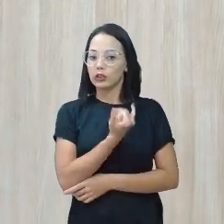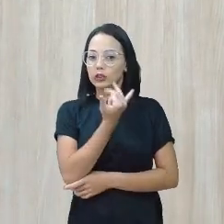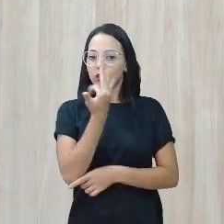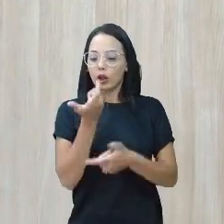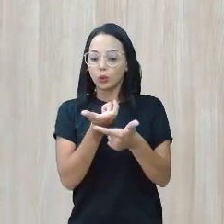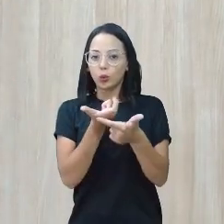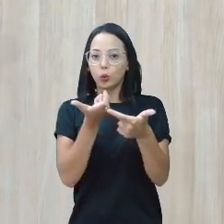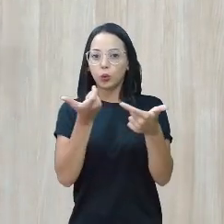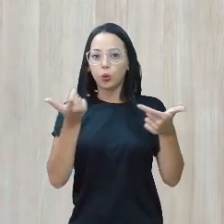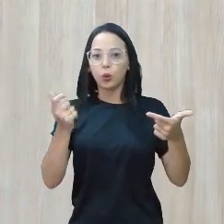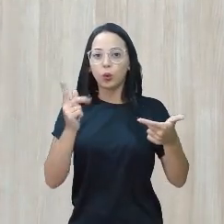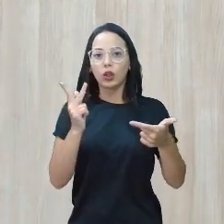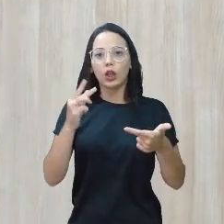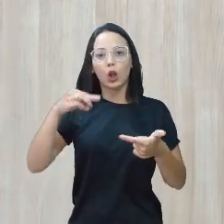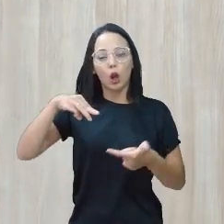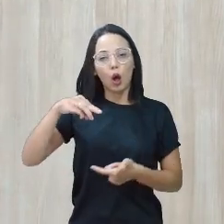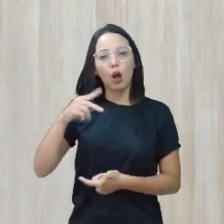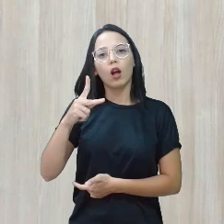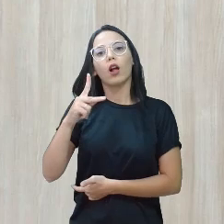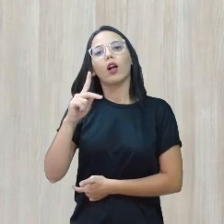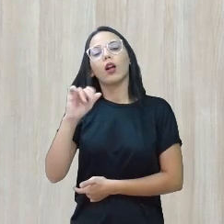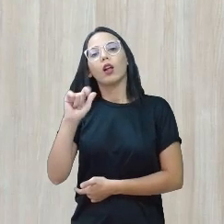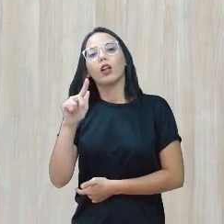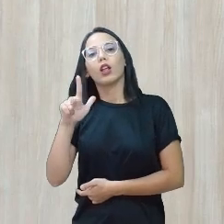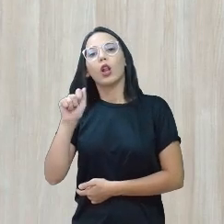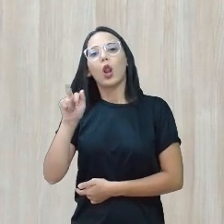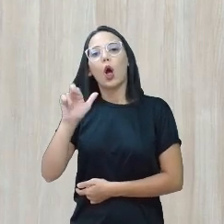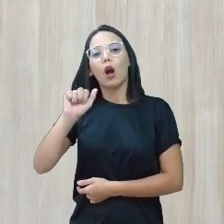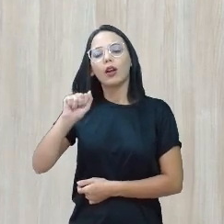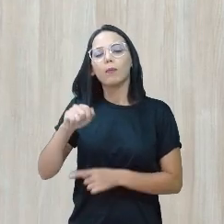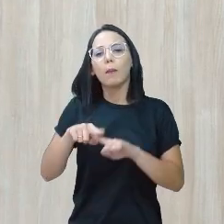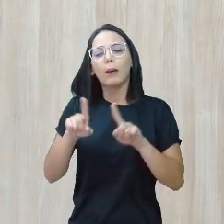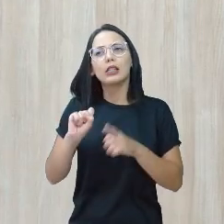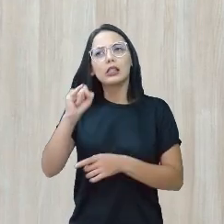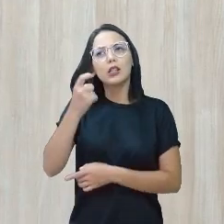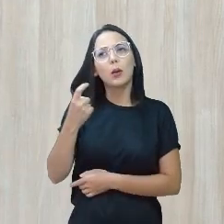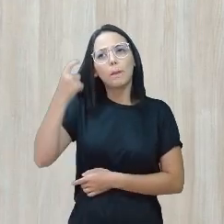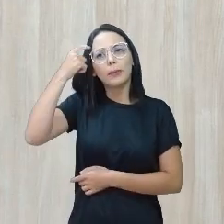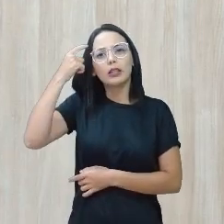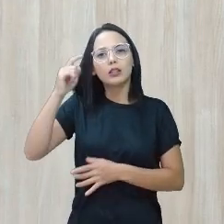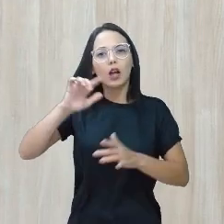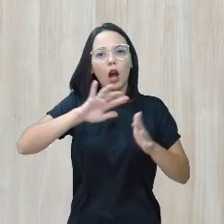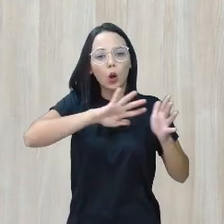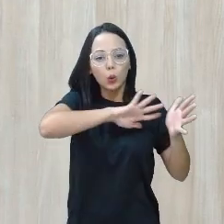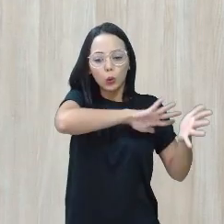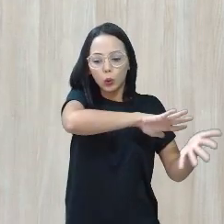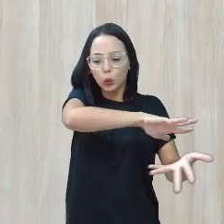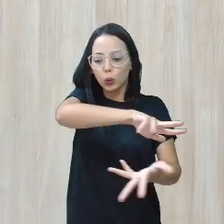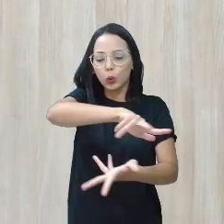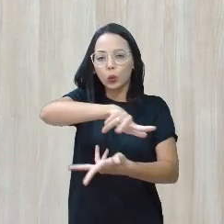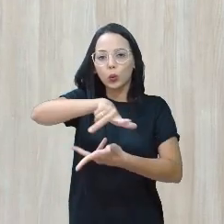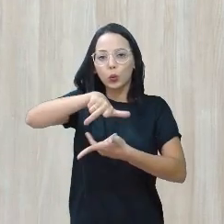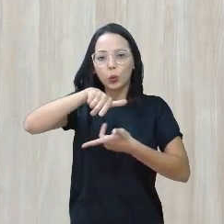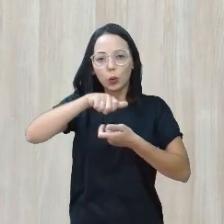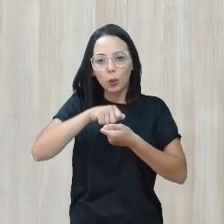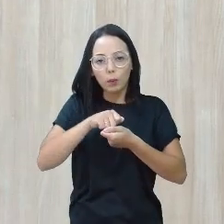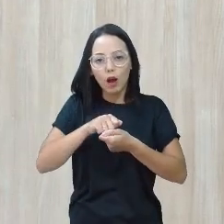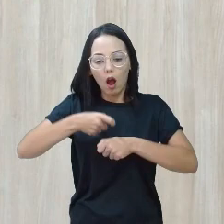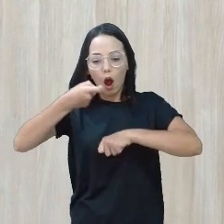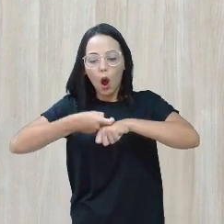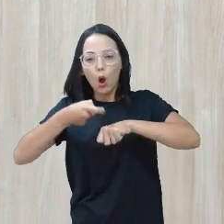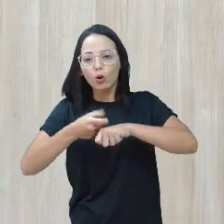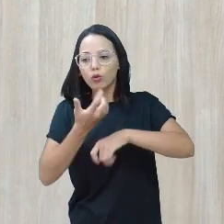de quilogramas aí, não é? E se a gente for pensar no planeta, rocha,